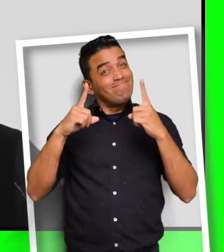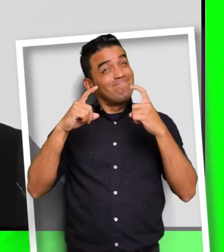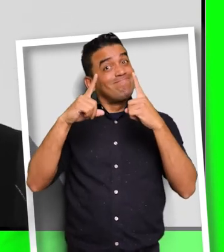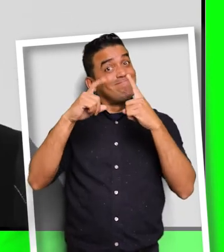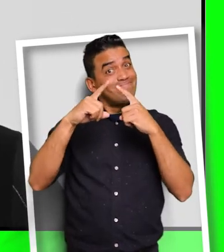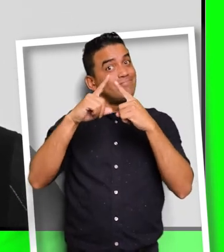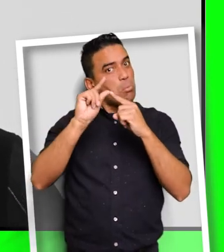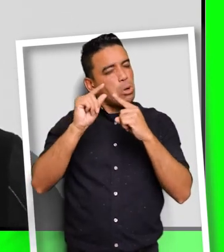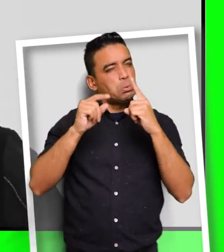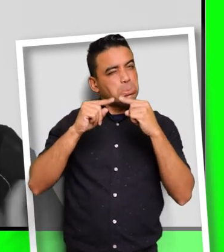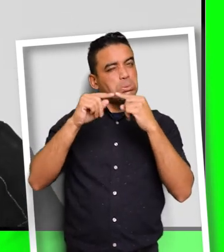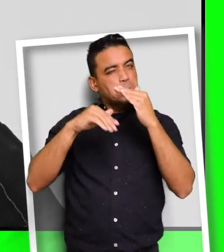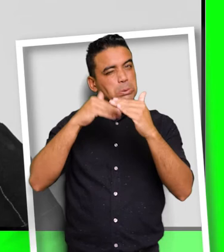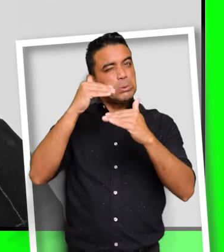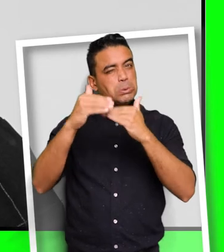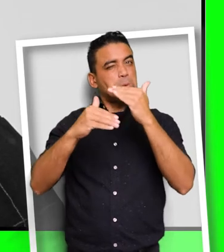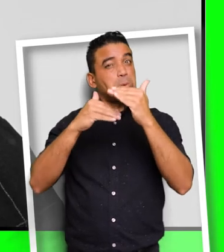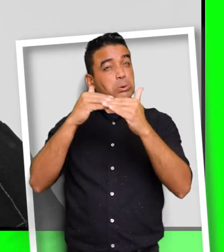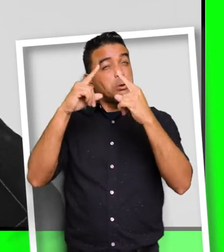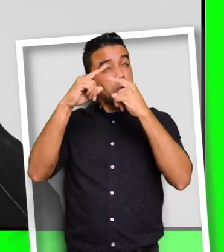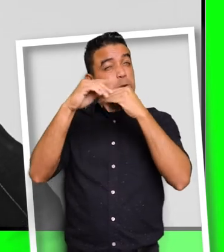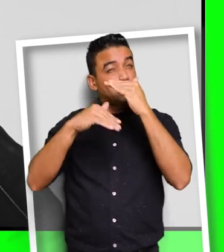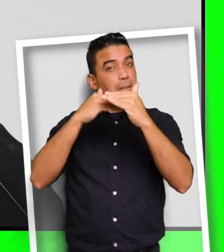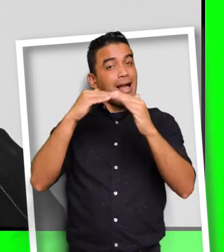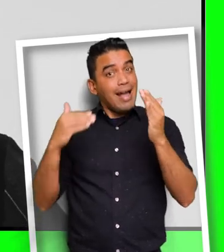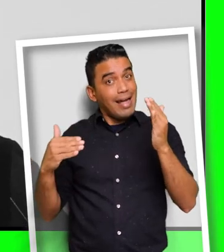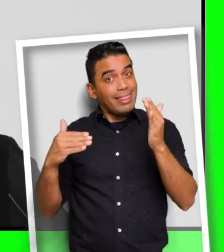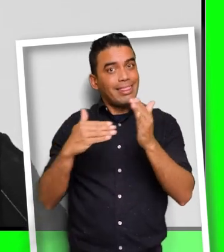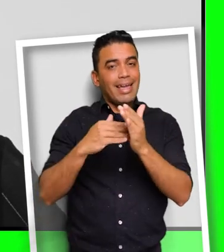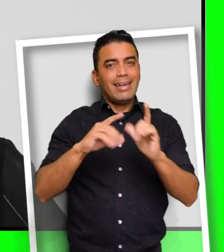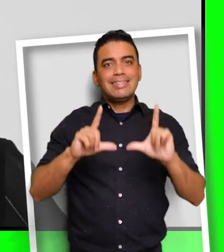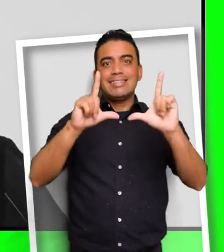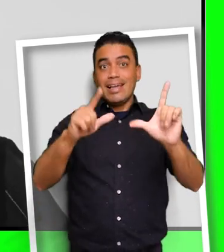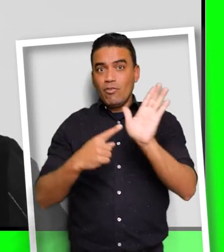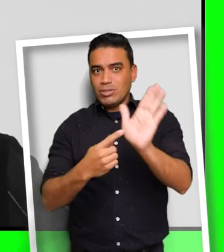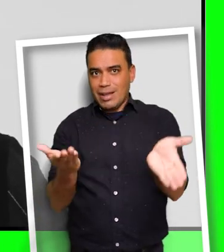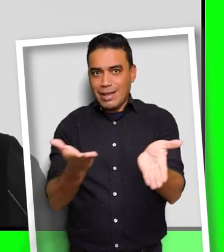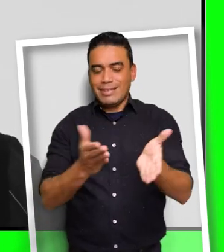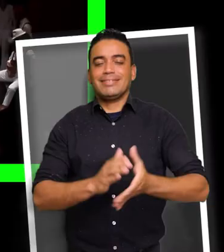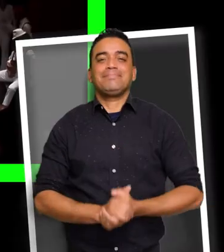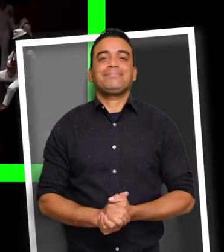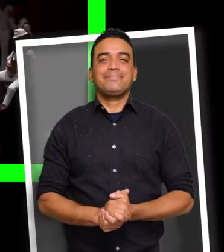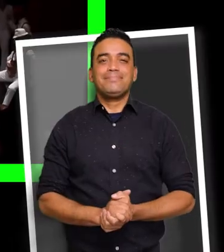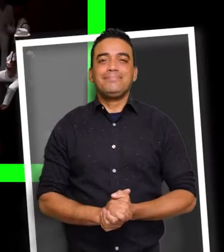complexificando esse treinamento até chegar, por exemplo, numa cena como essa que eu vou mostrar para vocês agora.